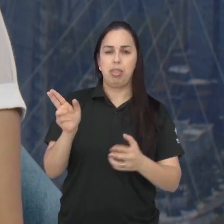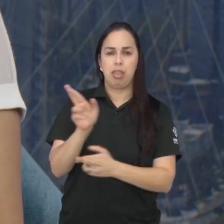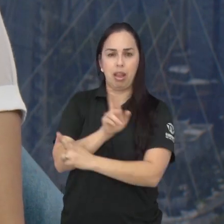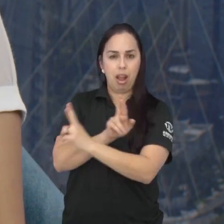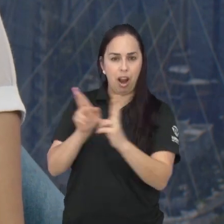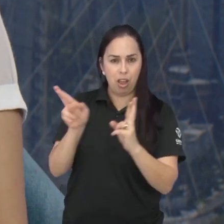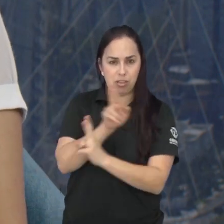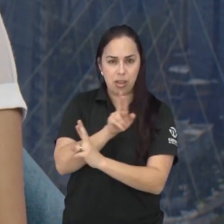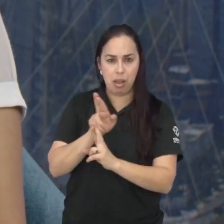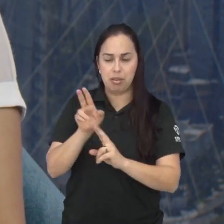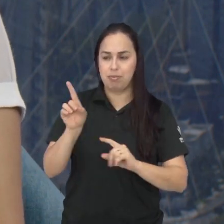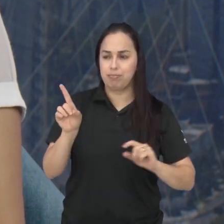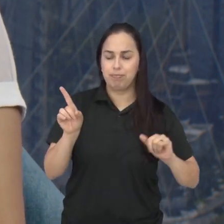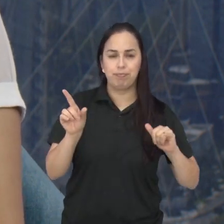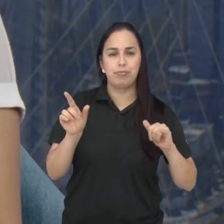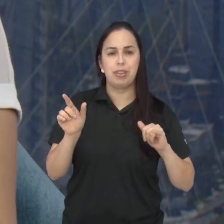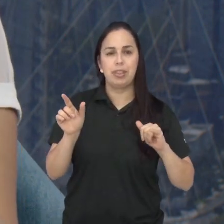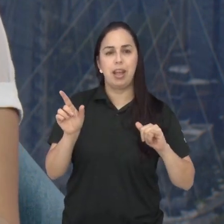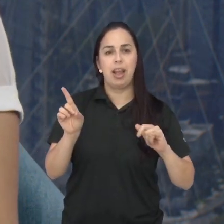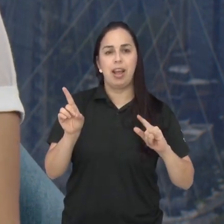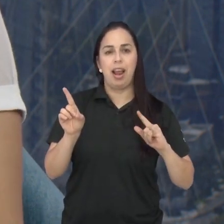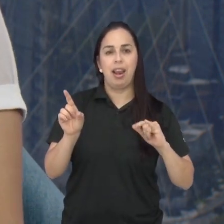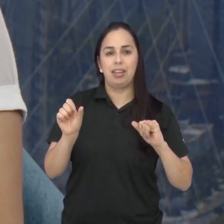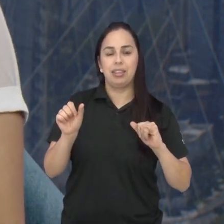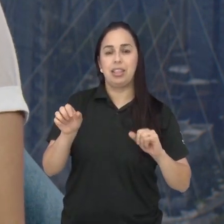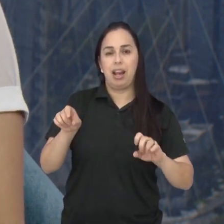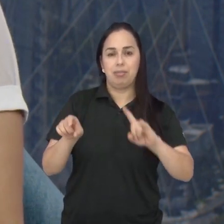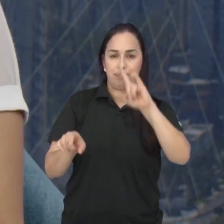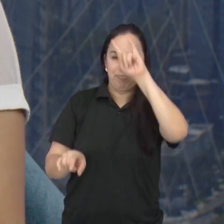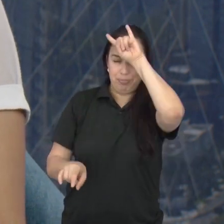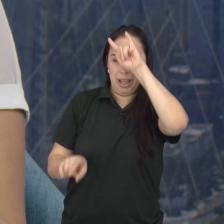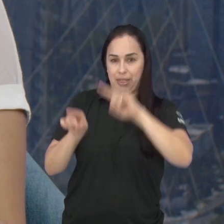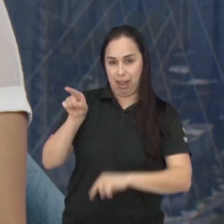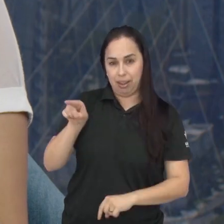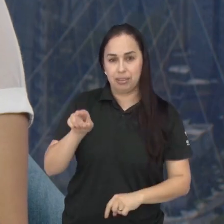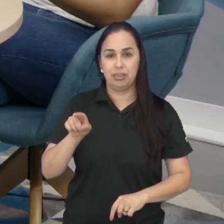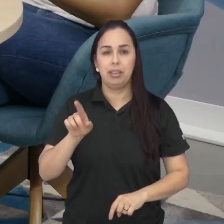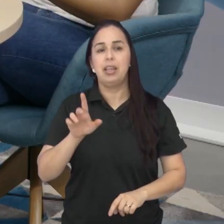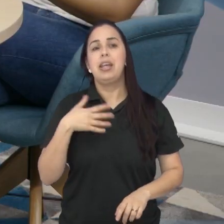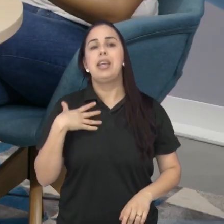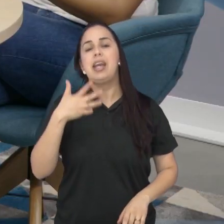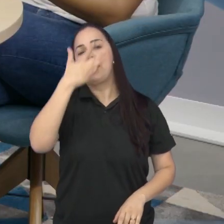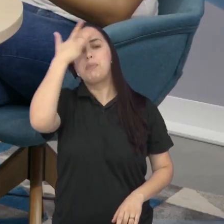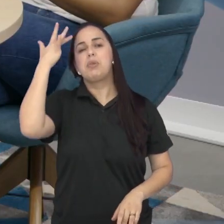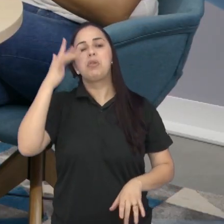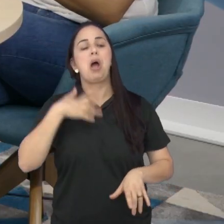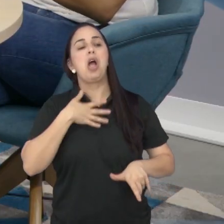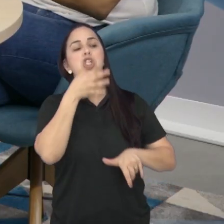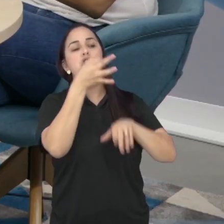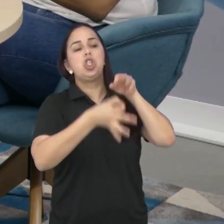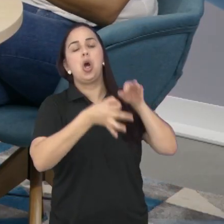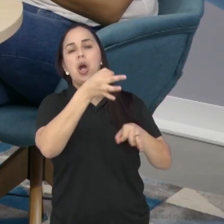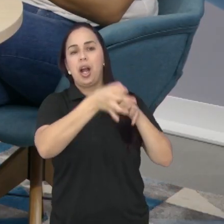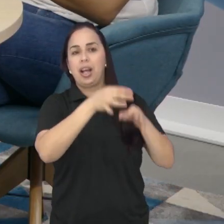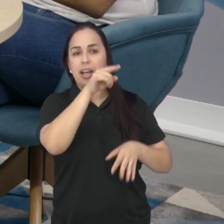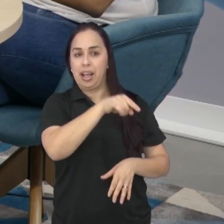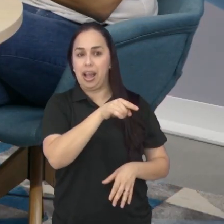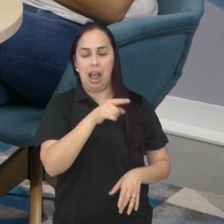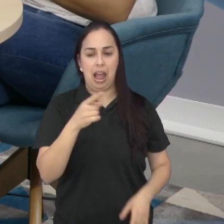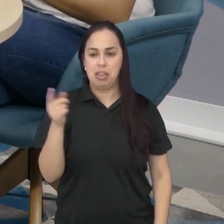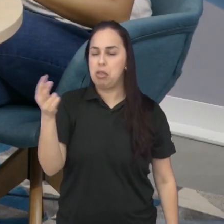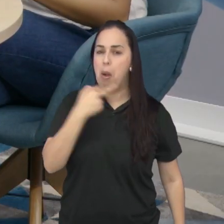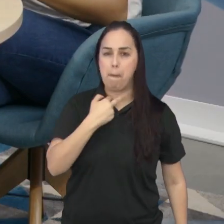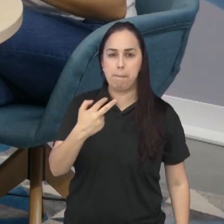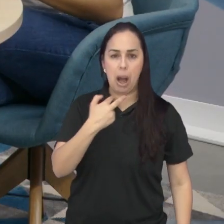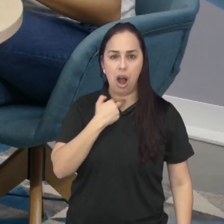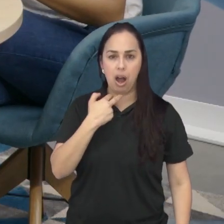traiu. Né? Então, qual que é o primeiro movimento? É o julgamento, né? O julgamento de que ela não